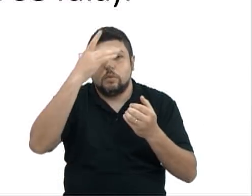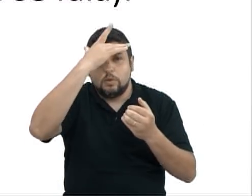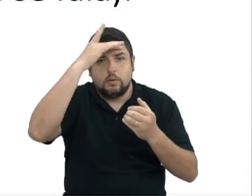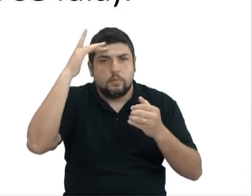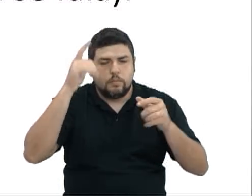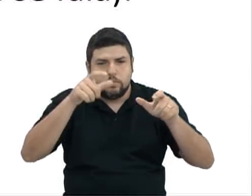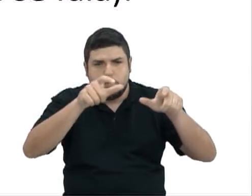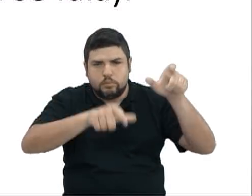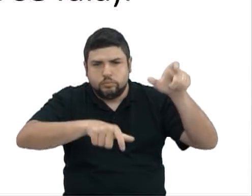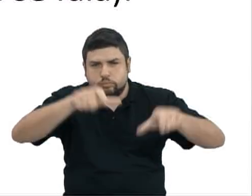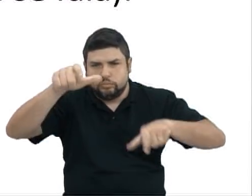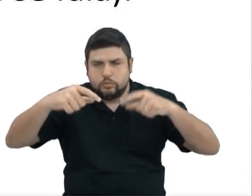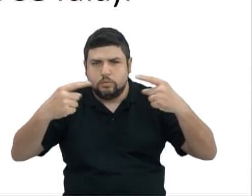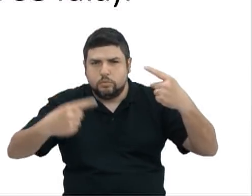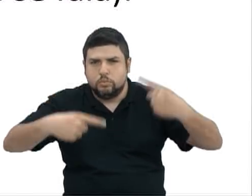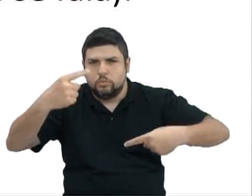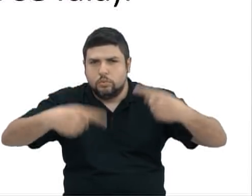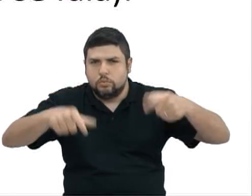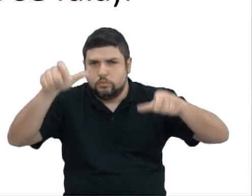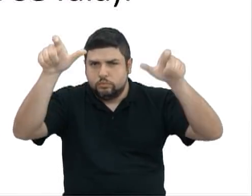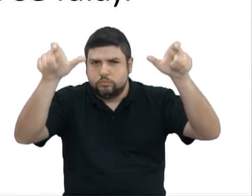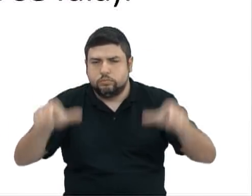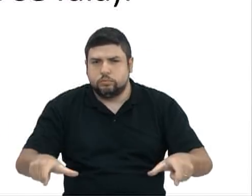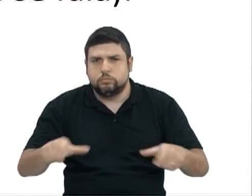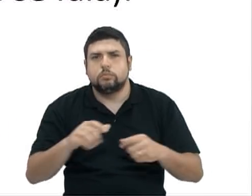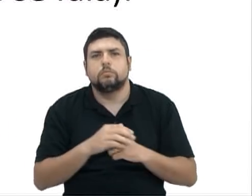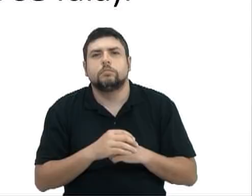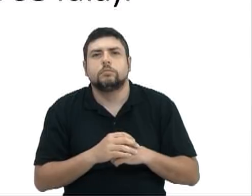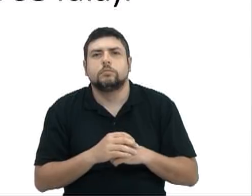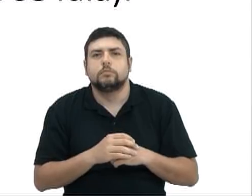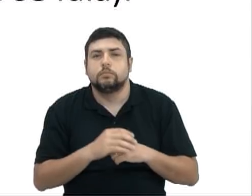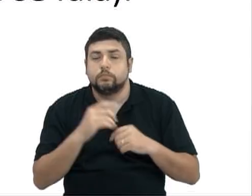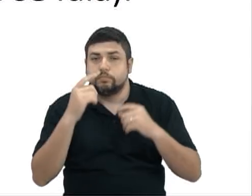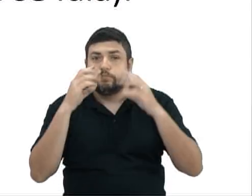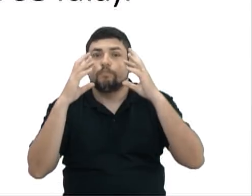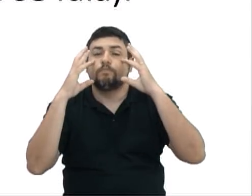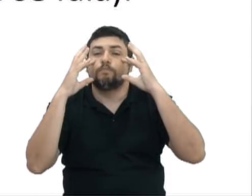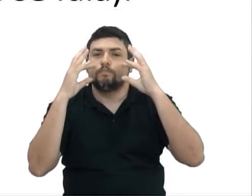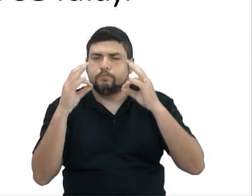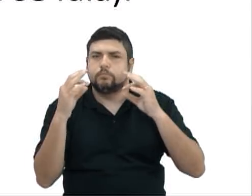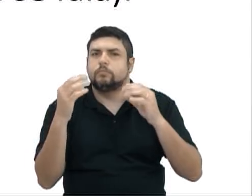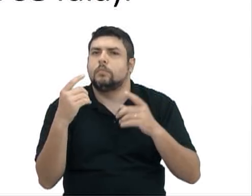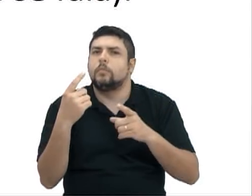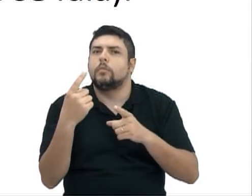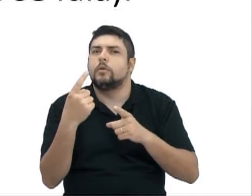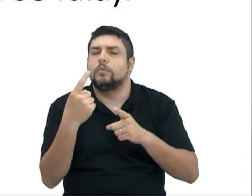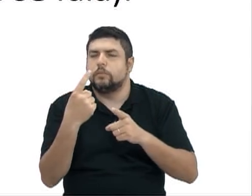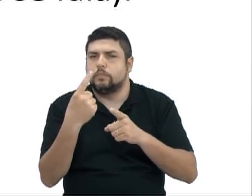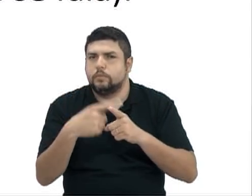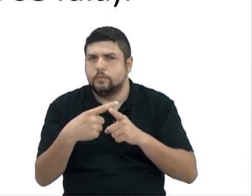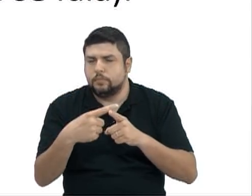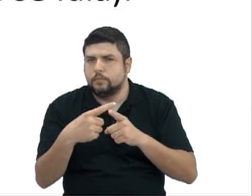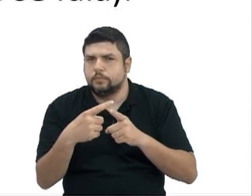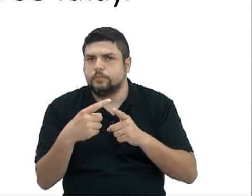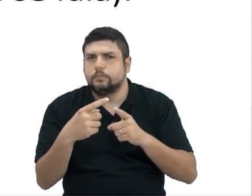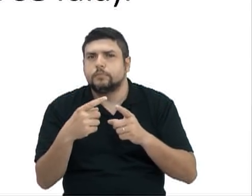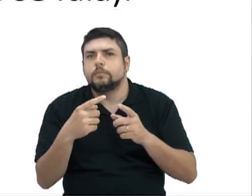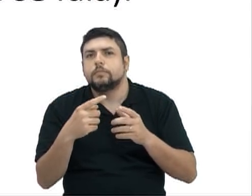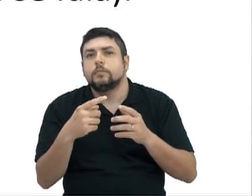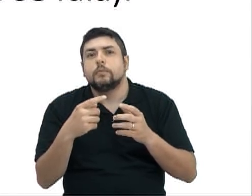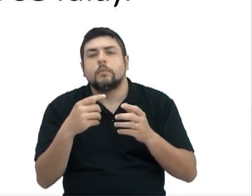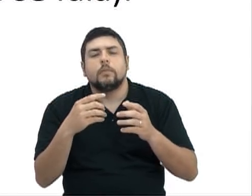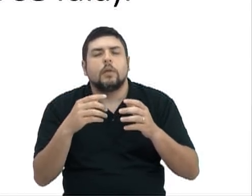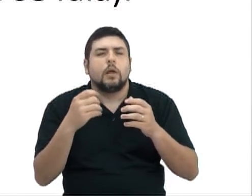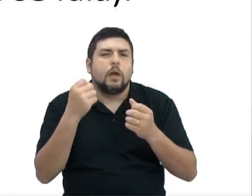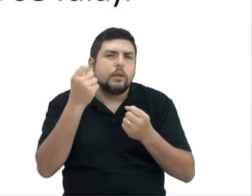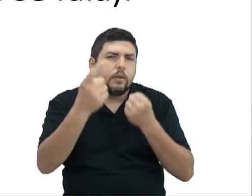discurso. Isso é muito importante, gente. Presta bastante atenção, porque muitas vezes a gente está